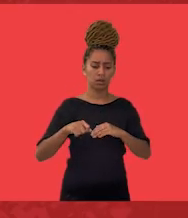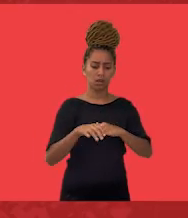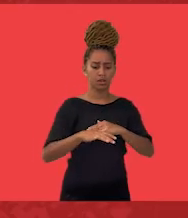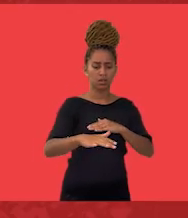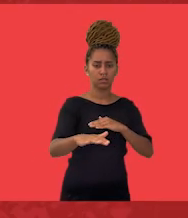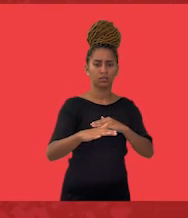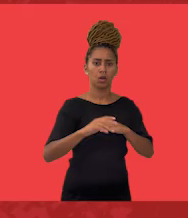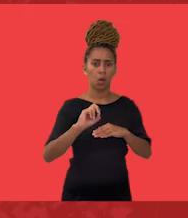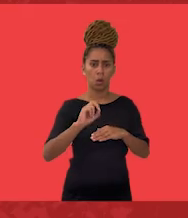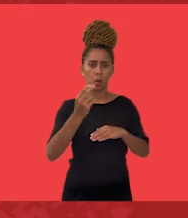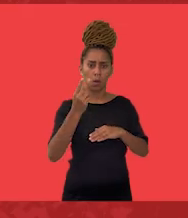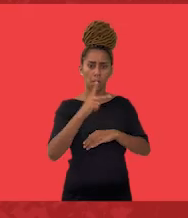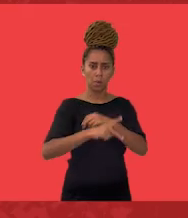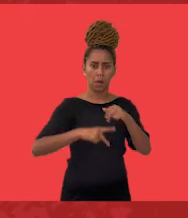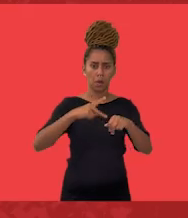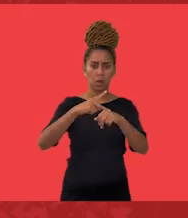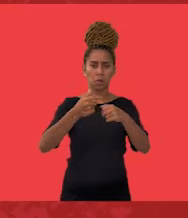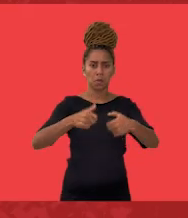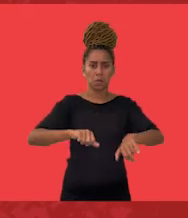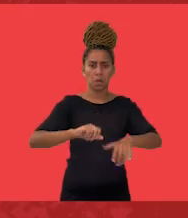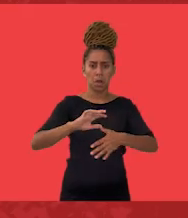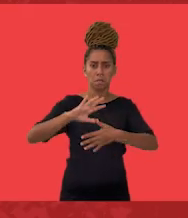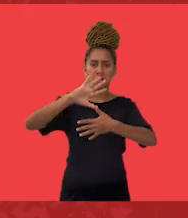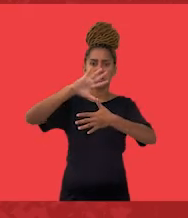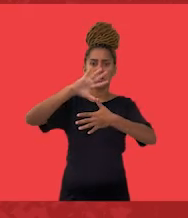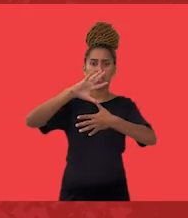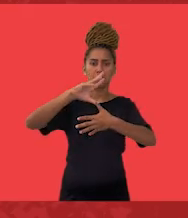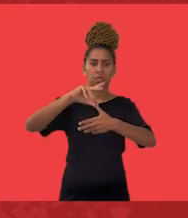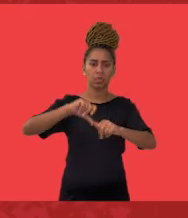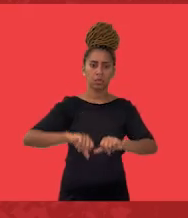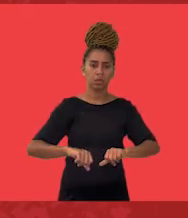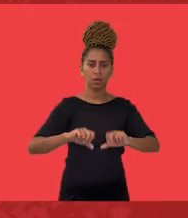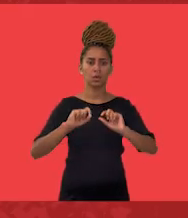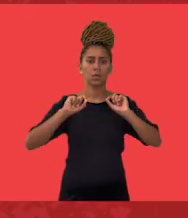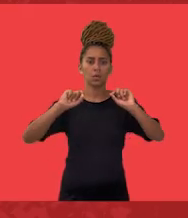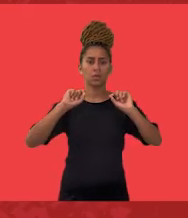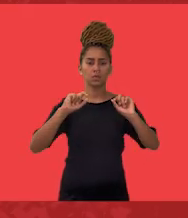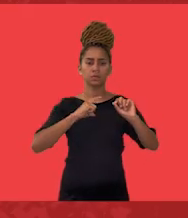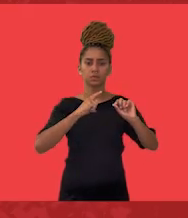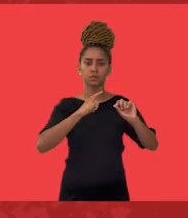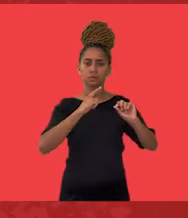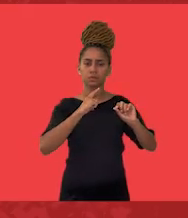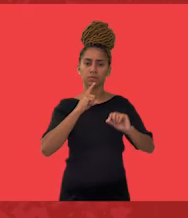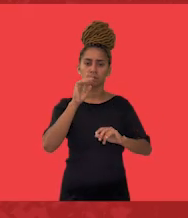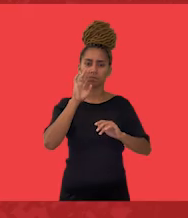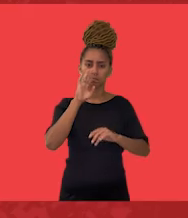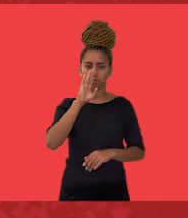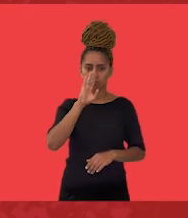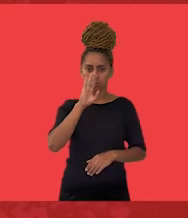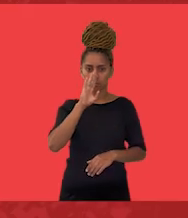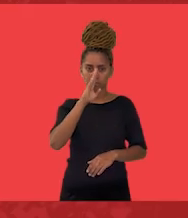minha avó e eu. Milímetros entre unhas e dedos. Léguas e